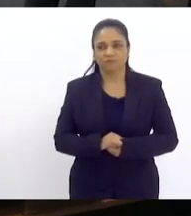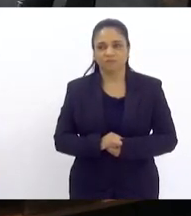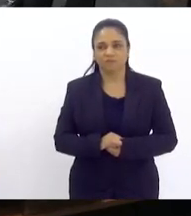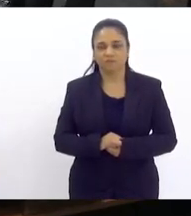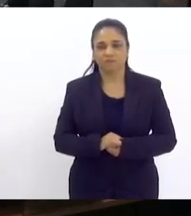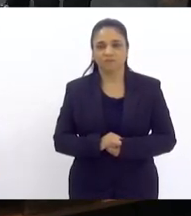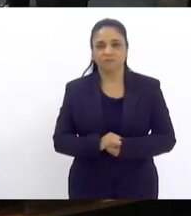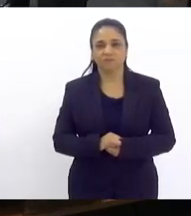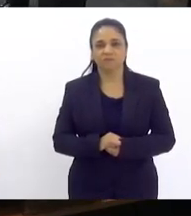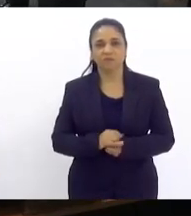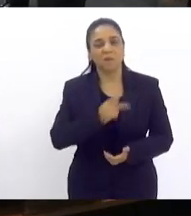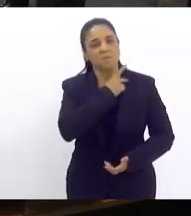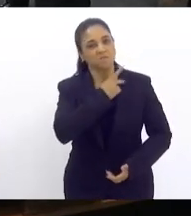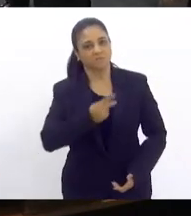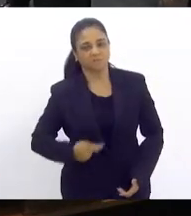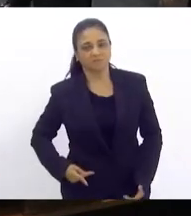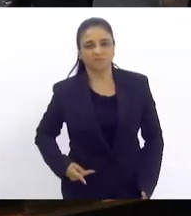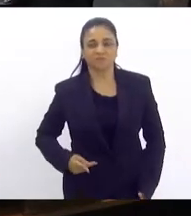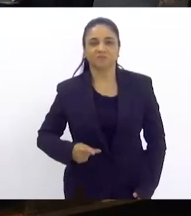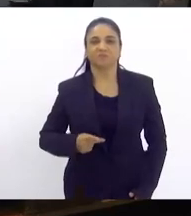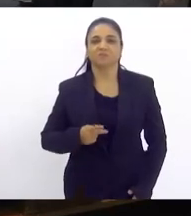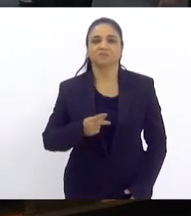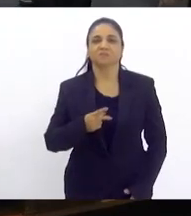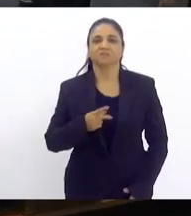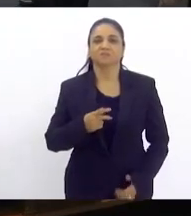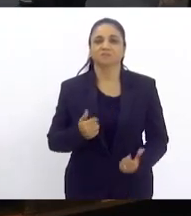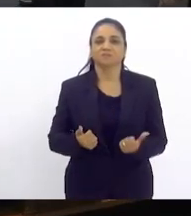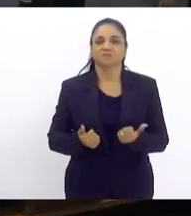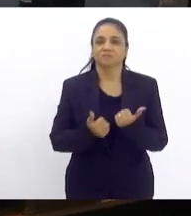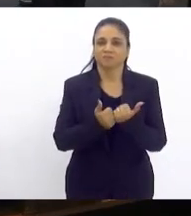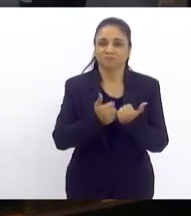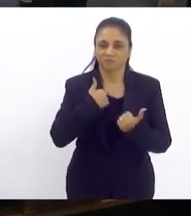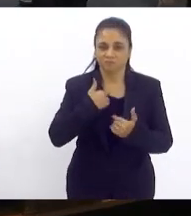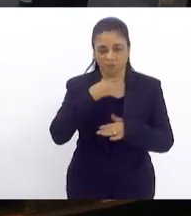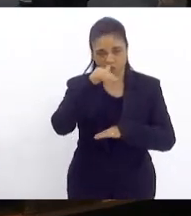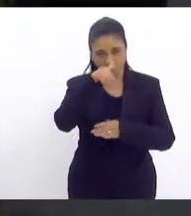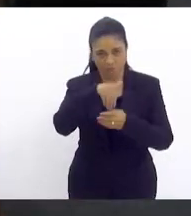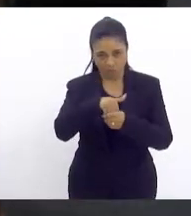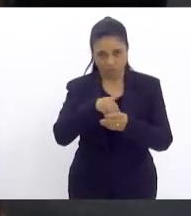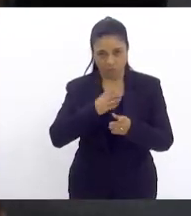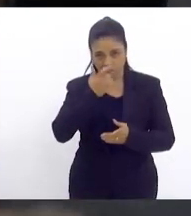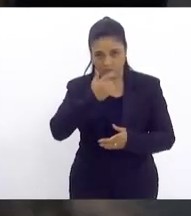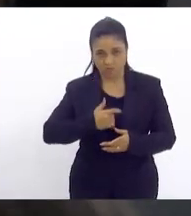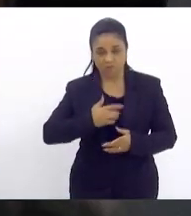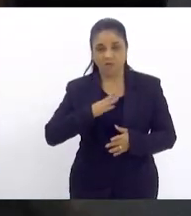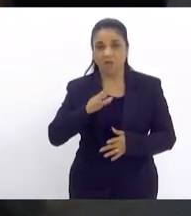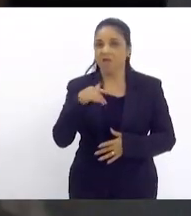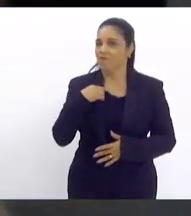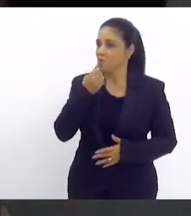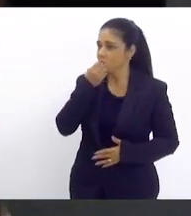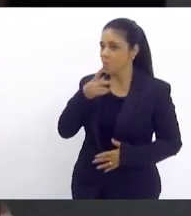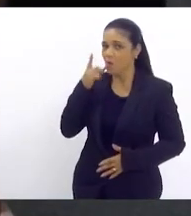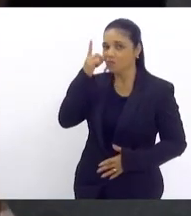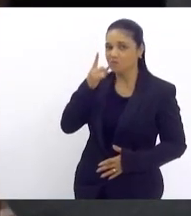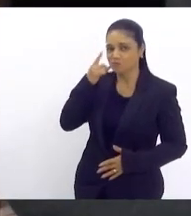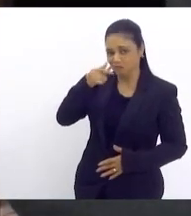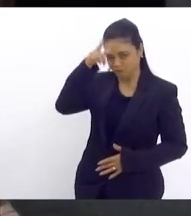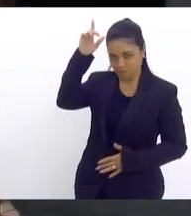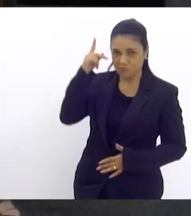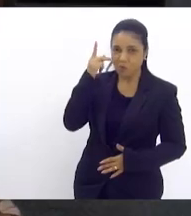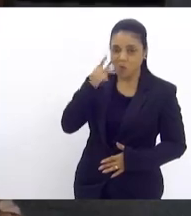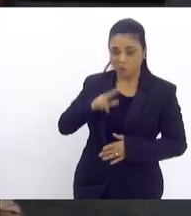Presidente Rodrigo Amorim que hora presídio aí para que eu possa votar foi até bom Deputado Luiz Paulo que eu dei uma esticada nas pernas